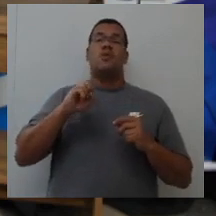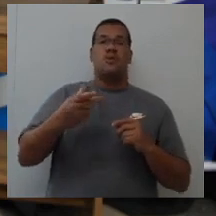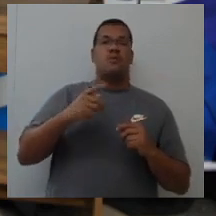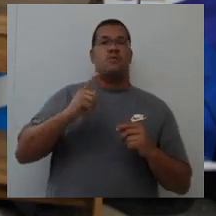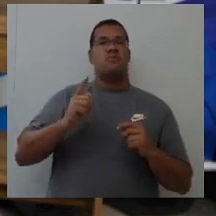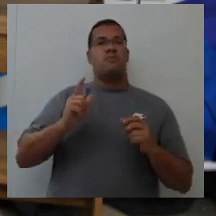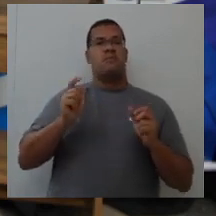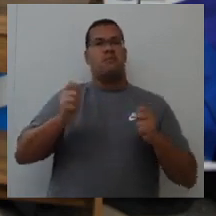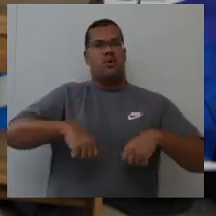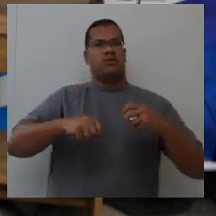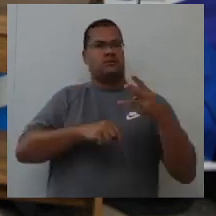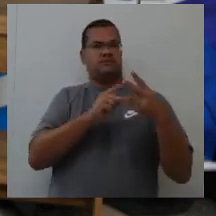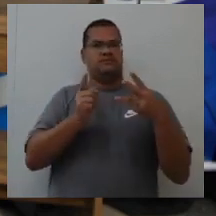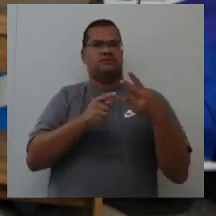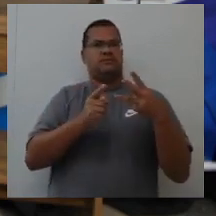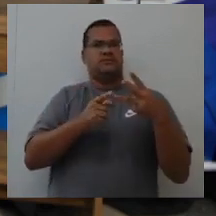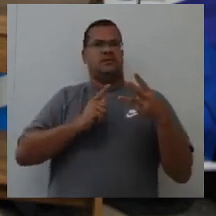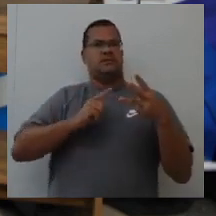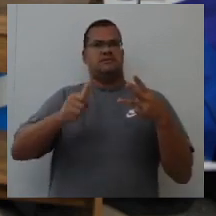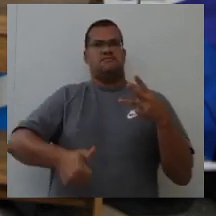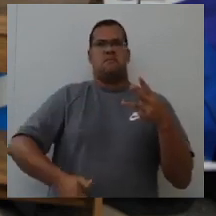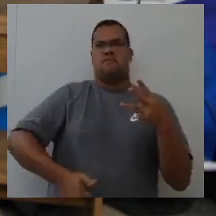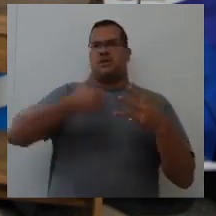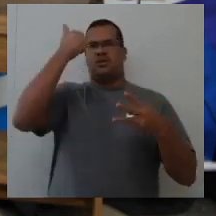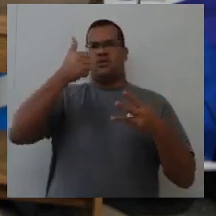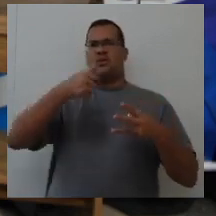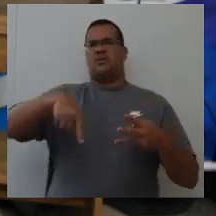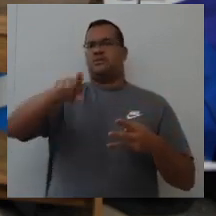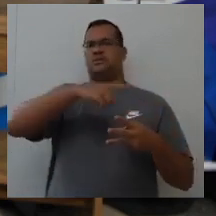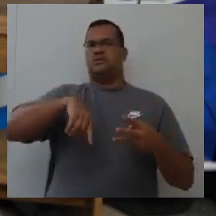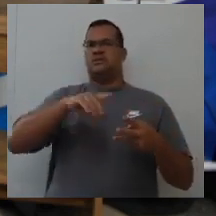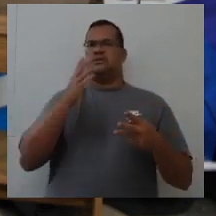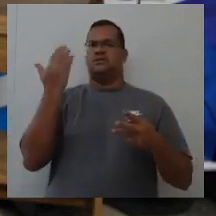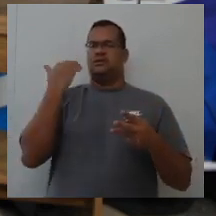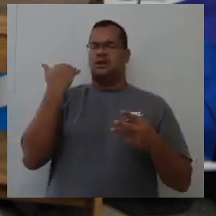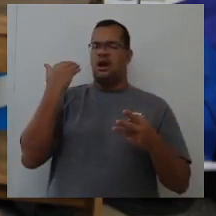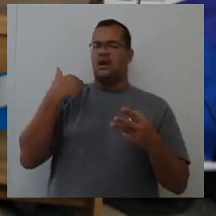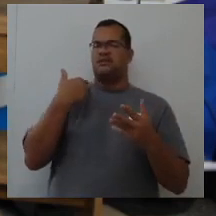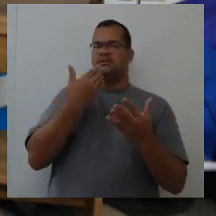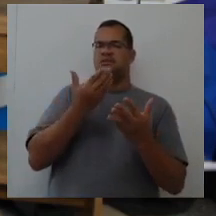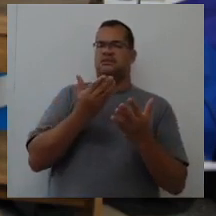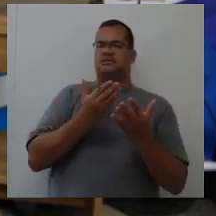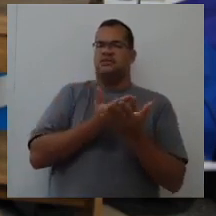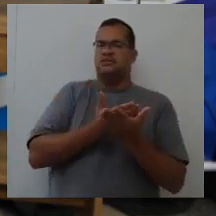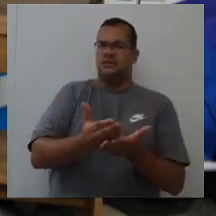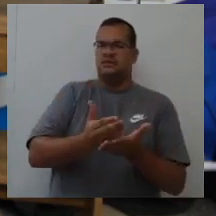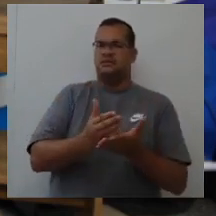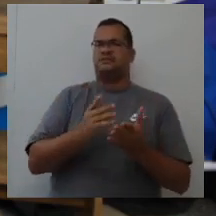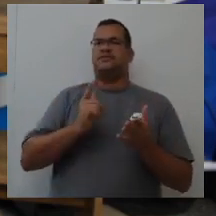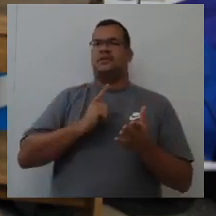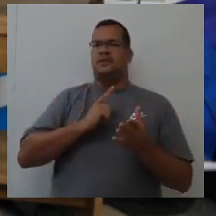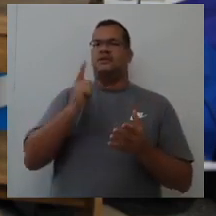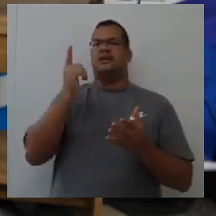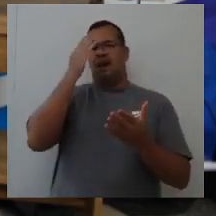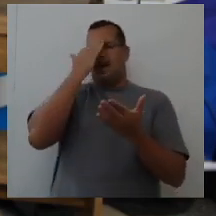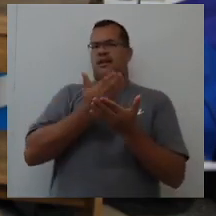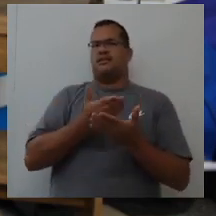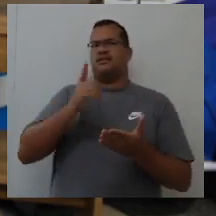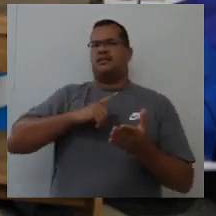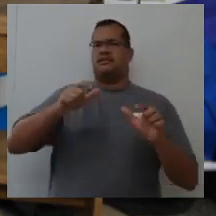numa terceira situação que é melhor de como a gente entrou. E eu acredito que nós iremos